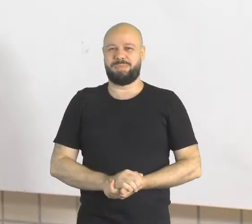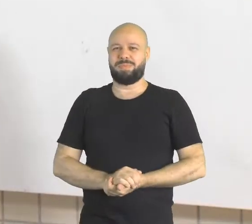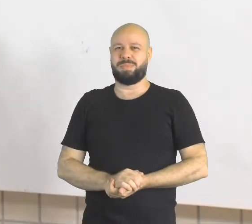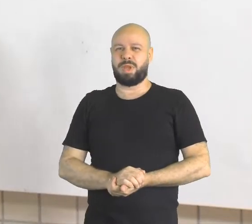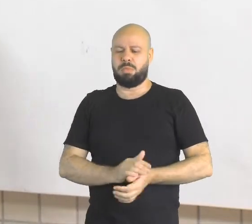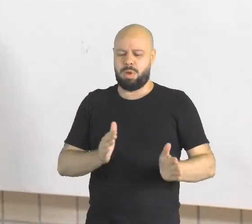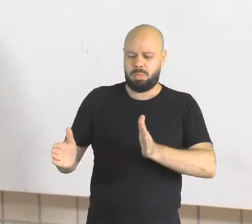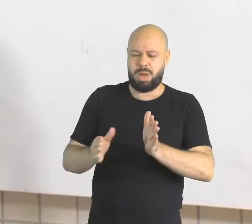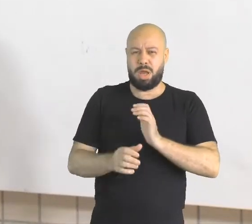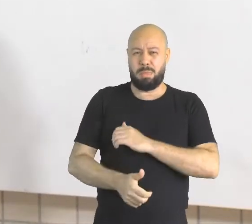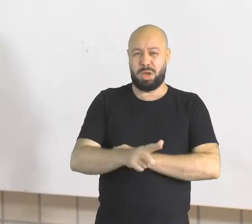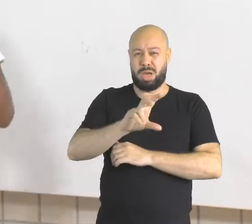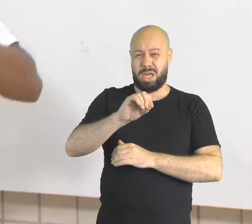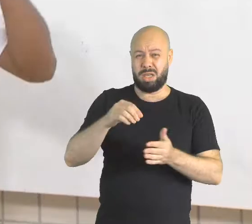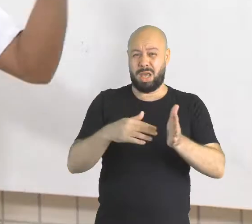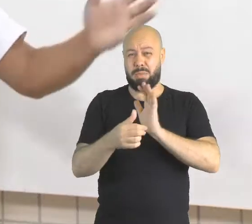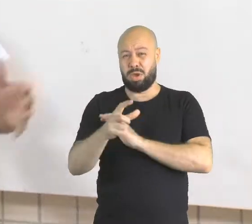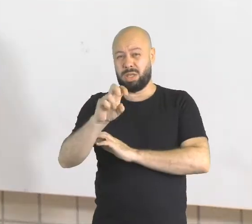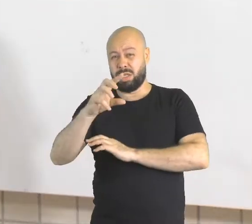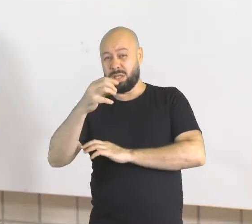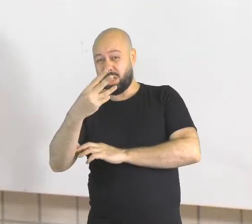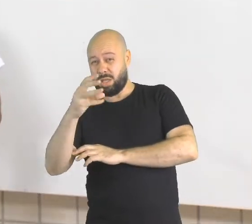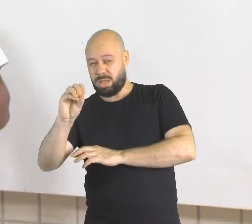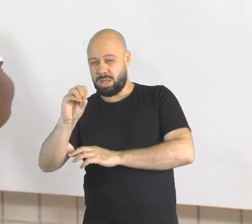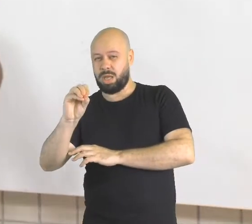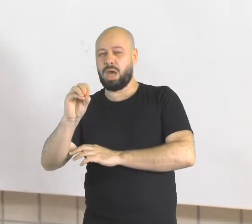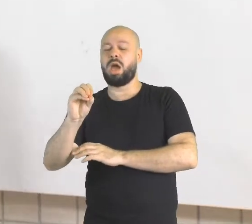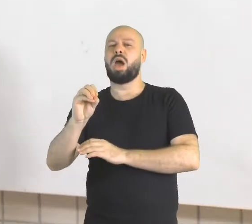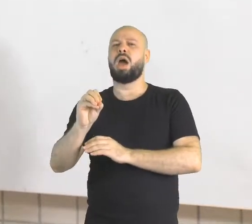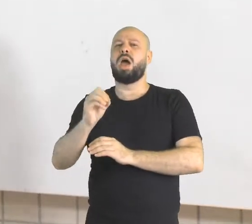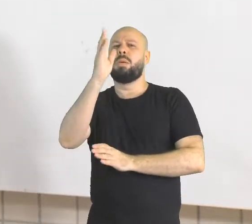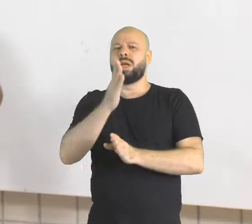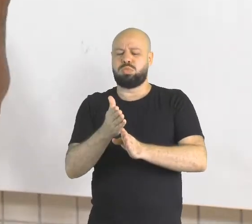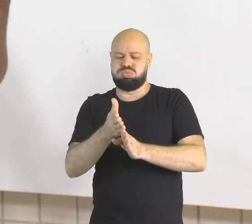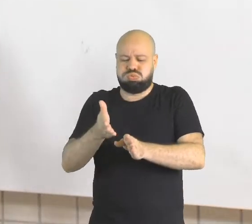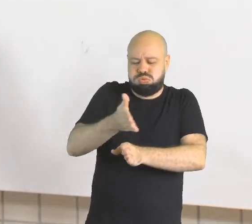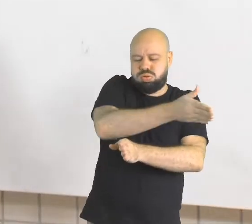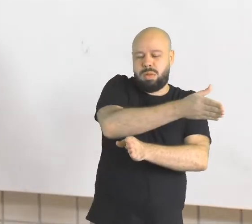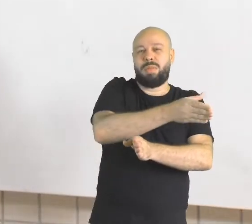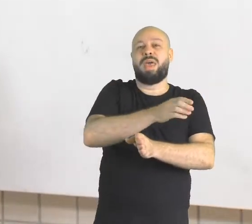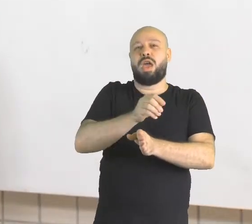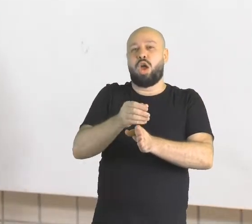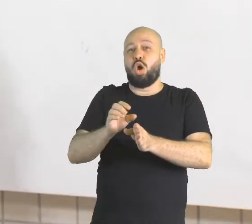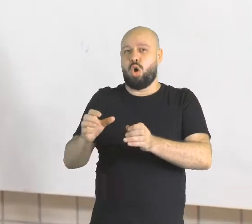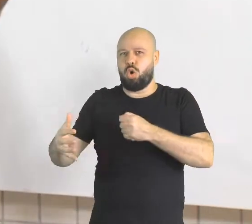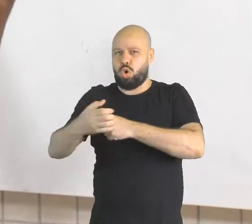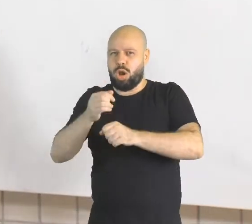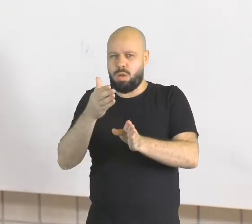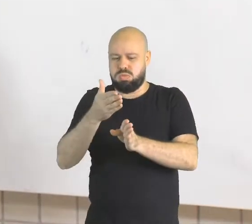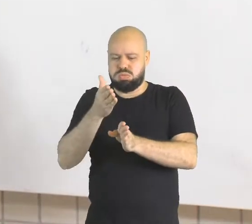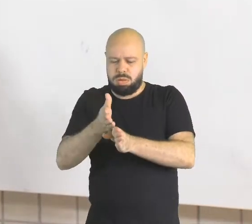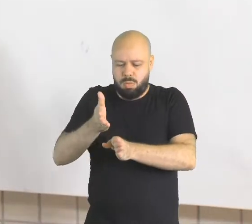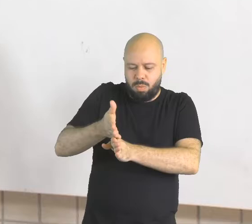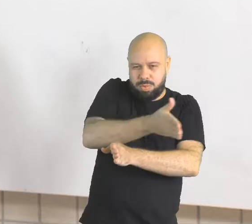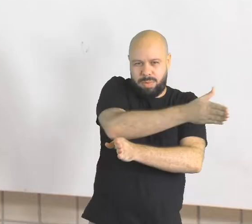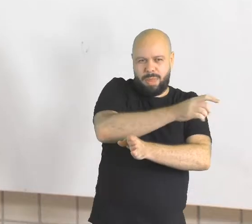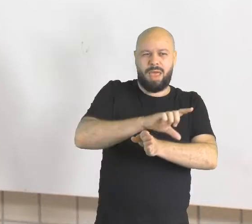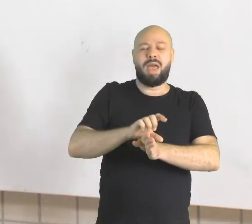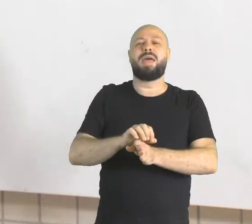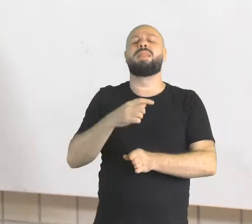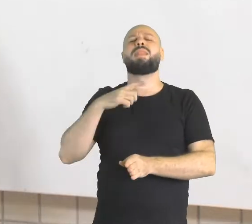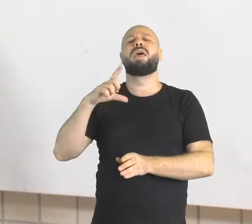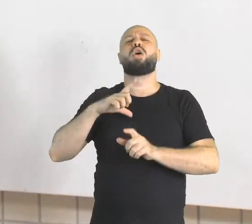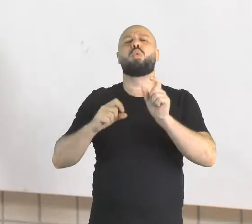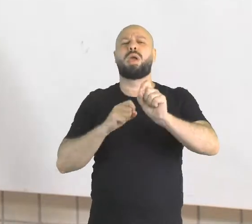de 1500 até 1530, no Brasil pré-colonial, né, foi desenvolvido esse sistema, né, das trocas comerciais, né,